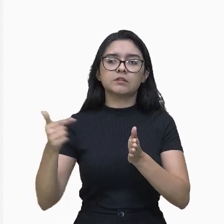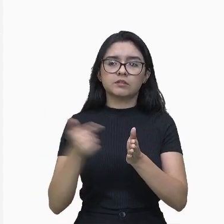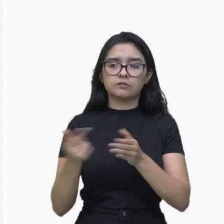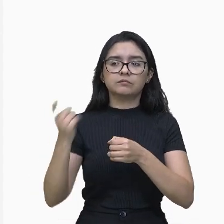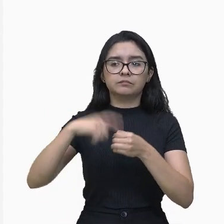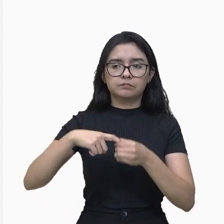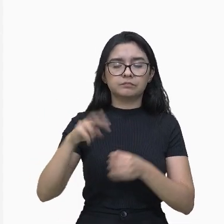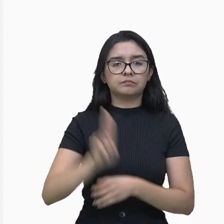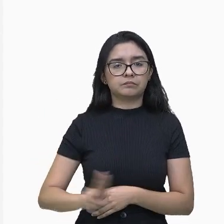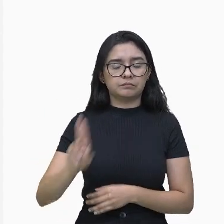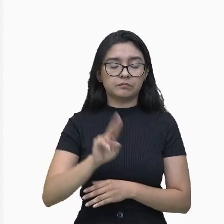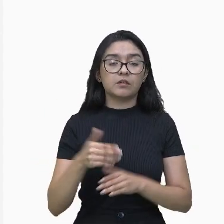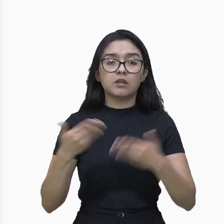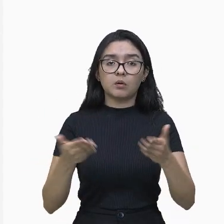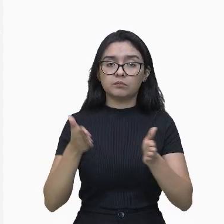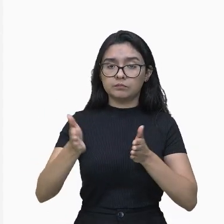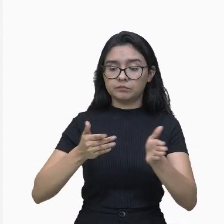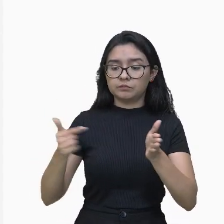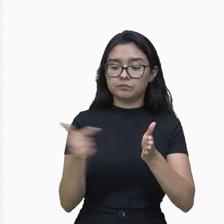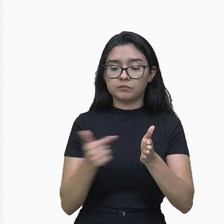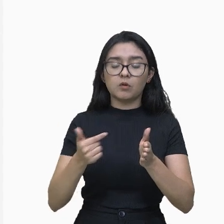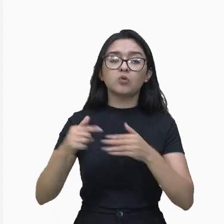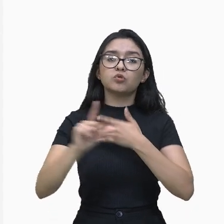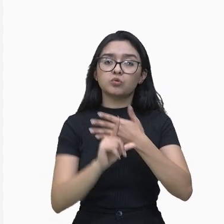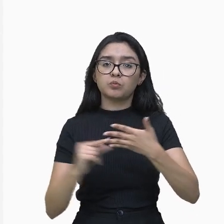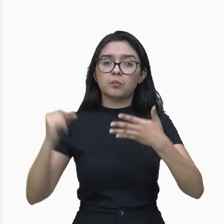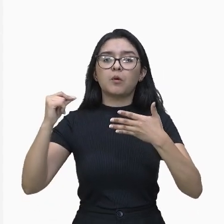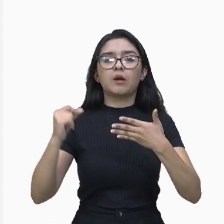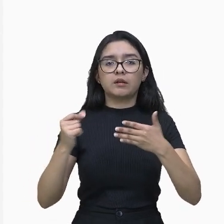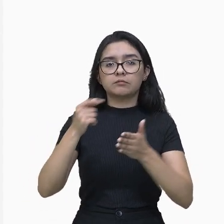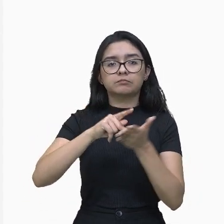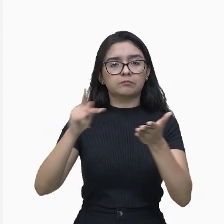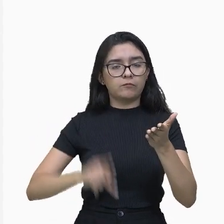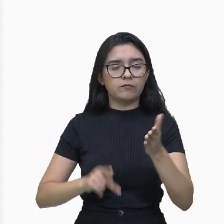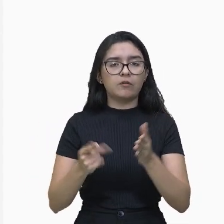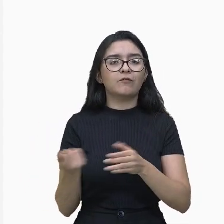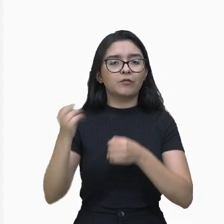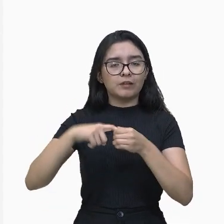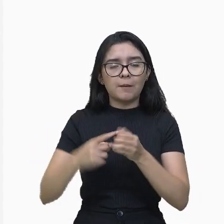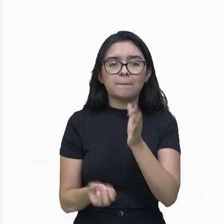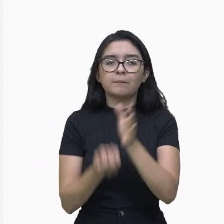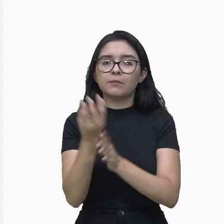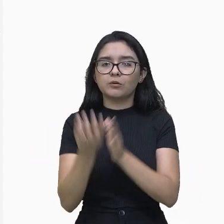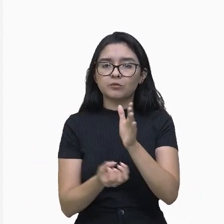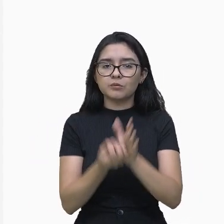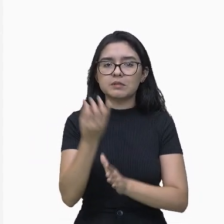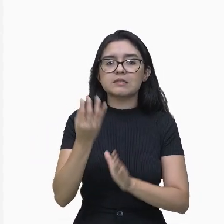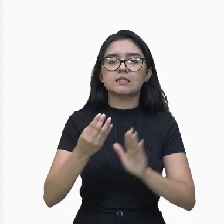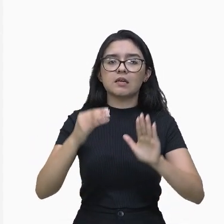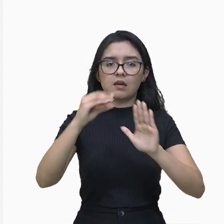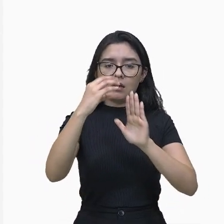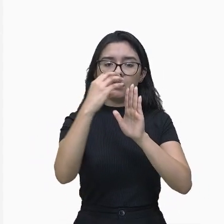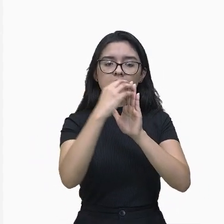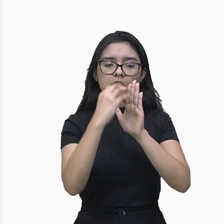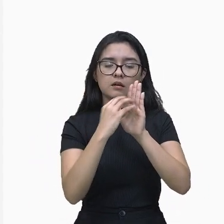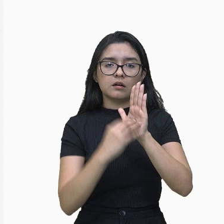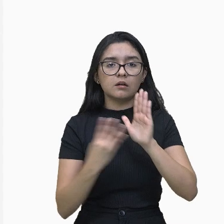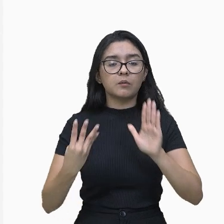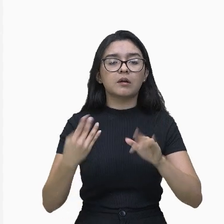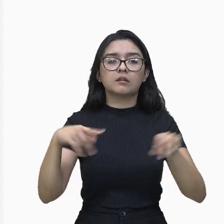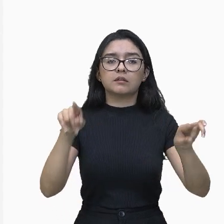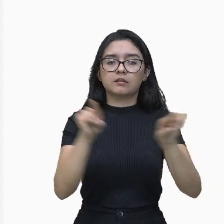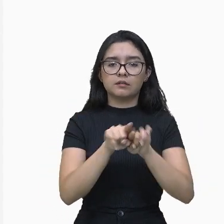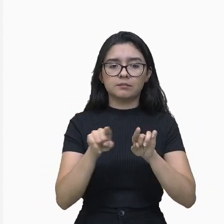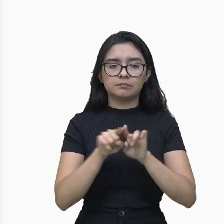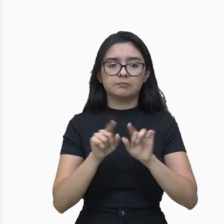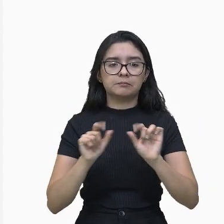na segunda fase do modernismo os poetas vão voltar a produzir sonetos vão voltar a trazer formas